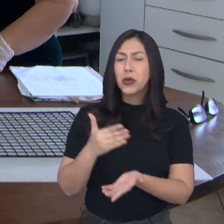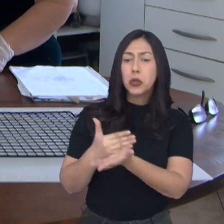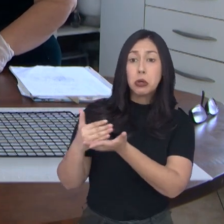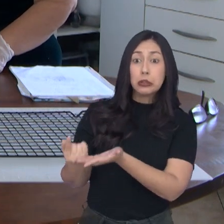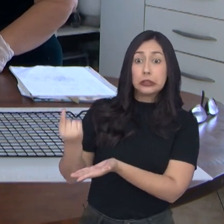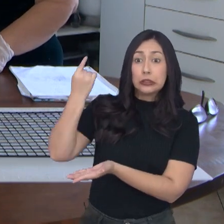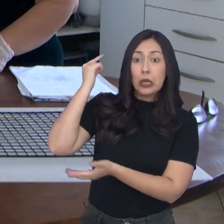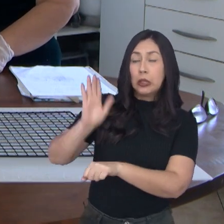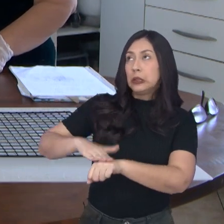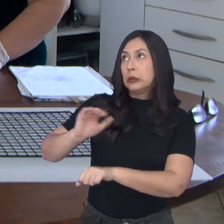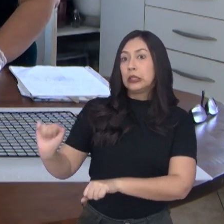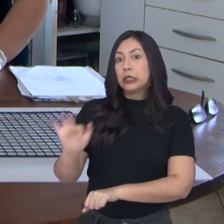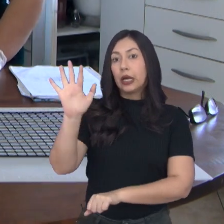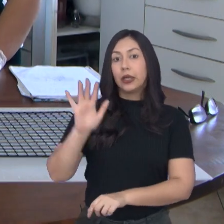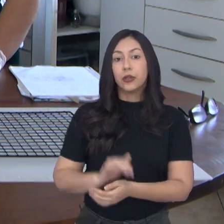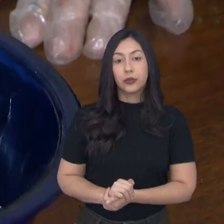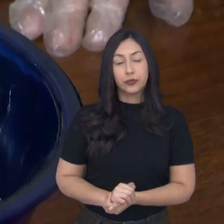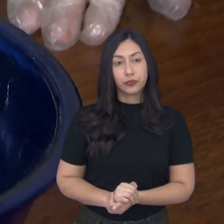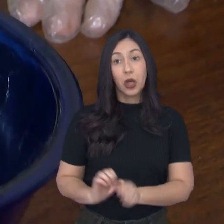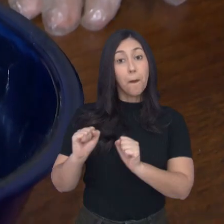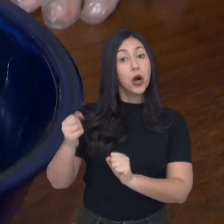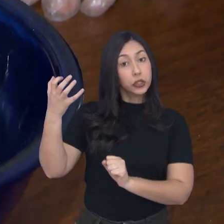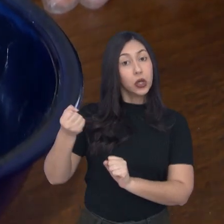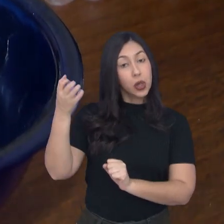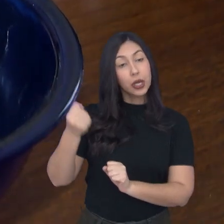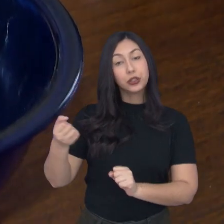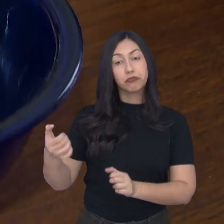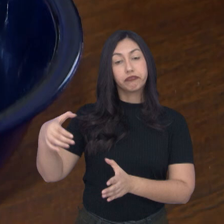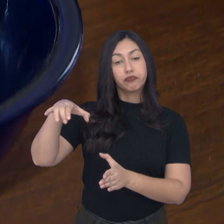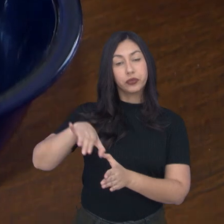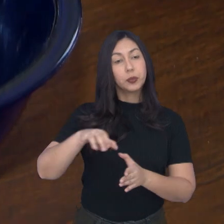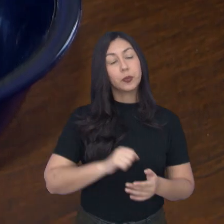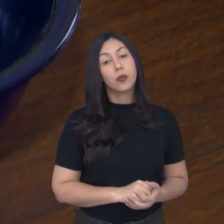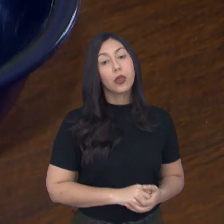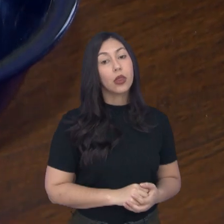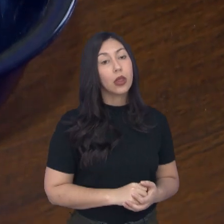mais caro. Agora pode colocar. Posso pôr o leite. Agora tem uma...